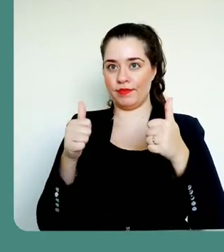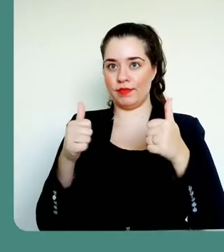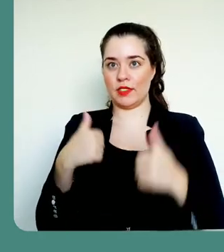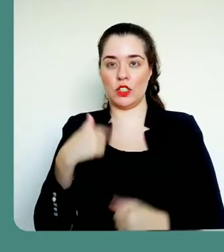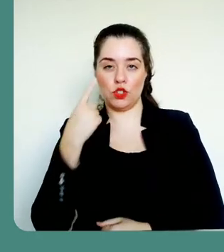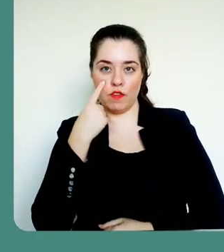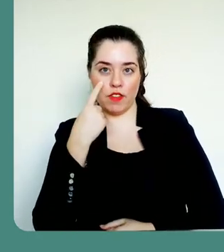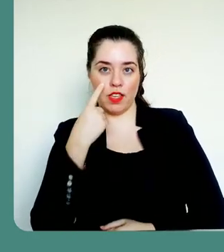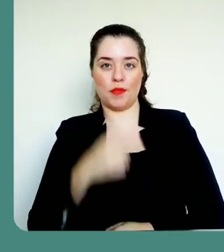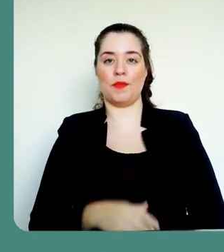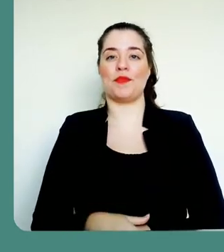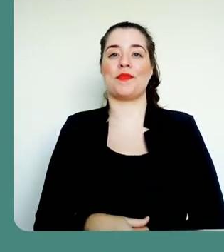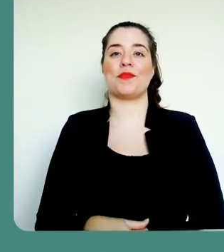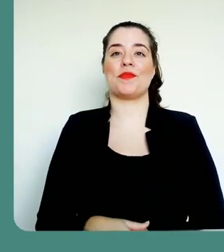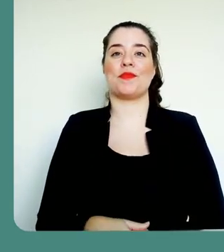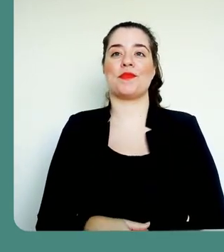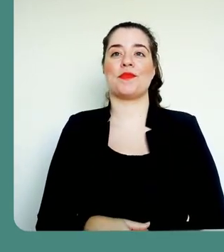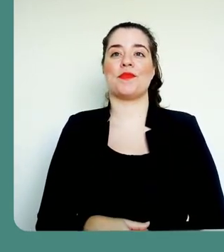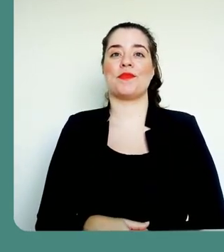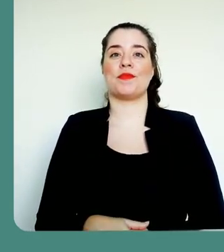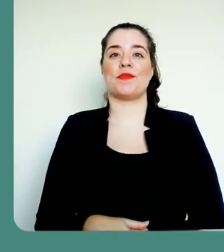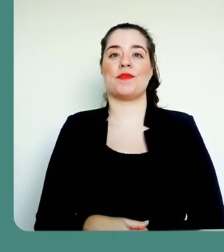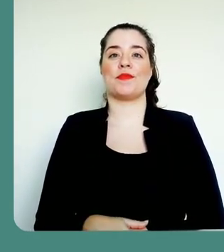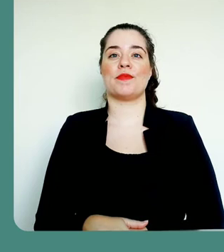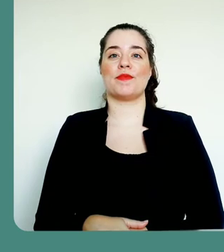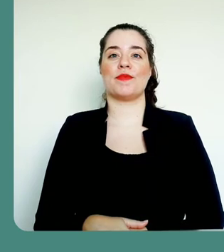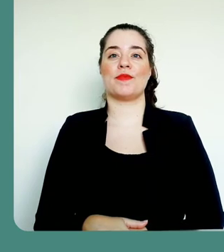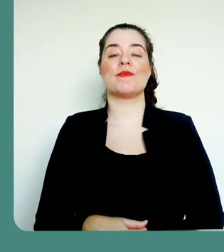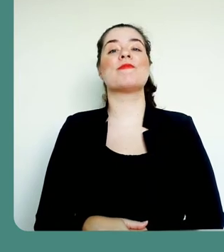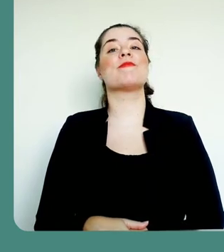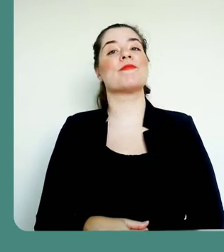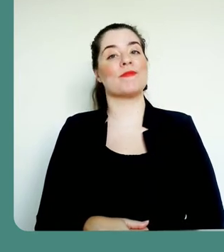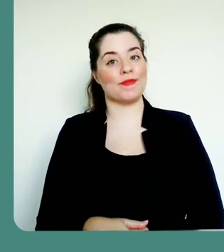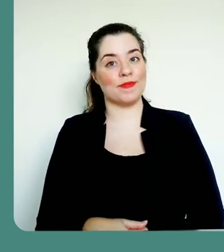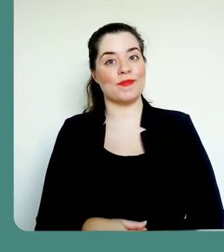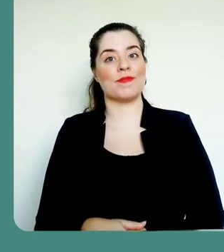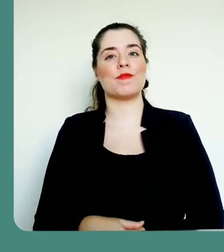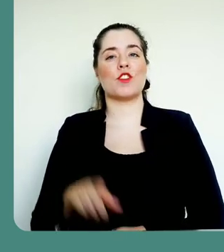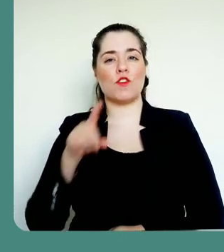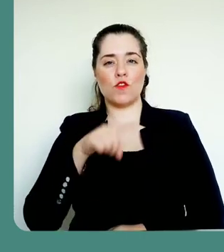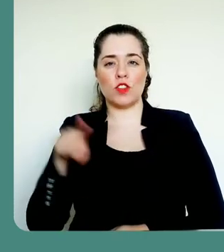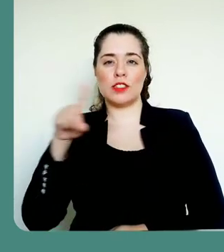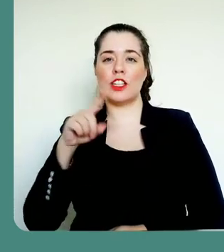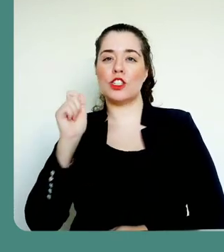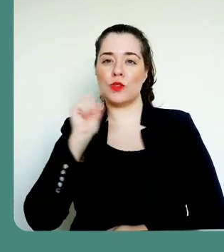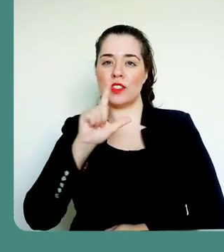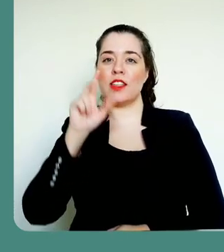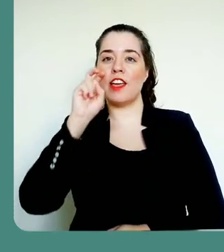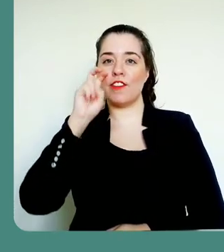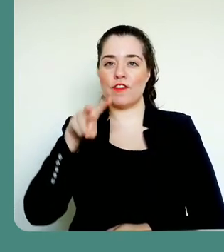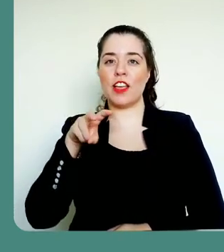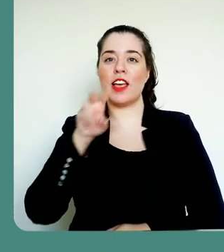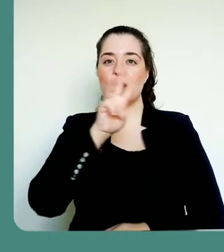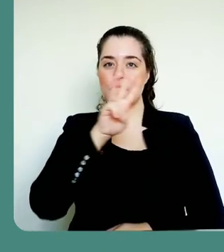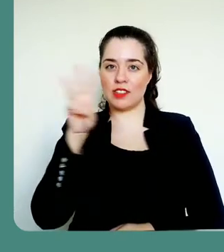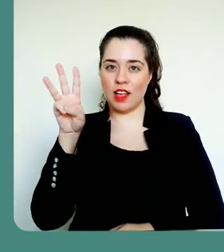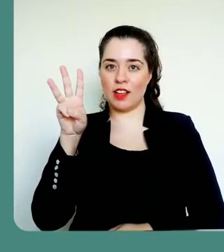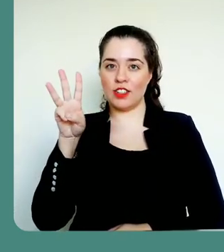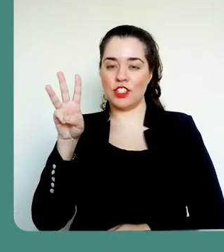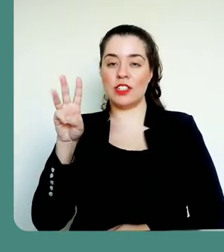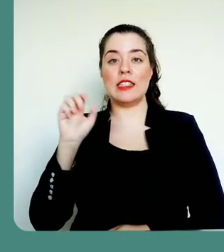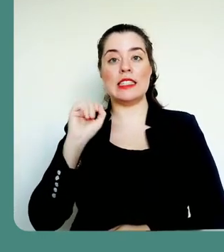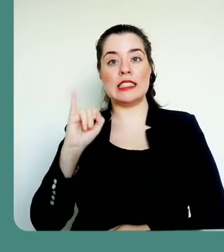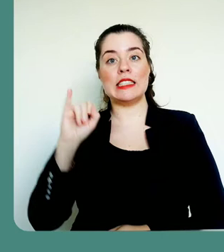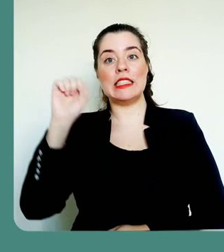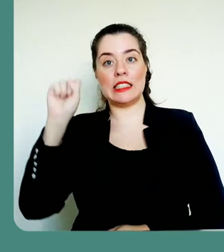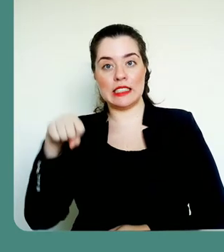aqui na sala, tá bom? Deixa eu ver aqui. Bom, pessoal, vocês conseguiram entrar aqui no Slido?